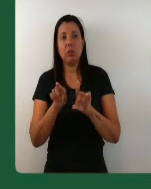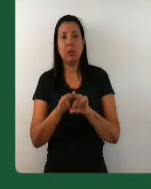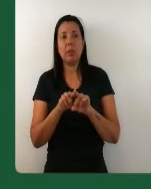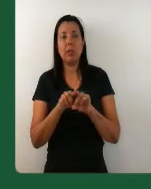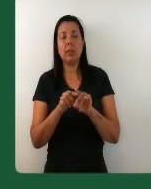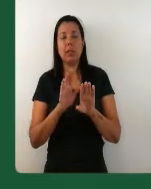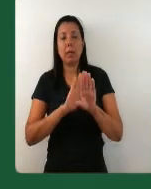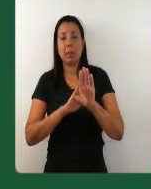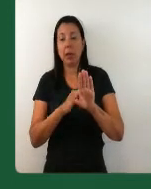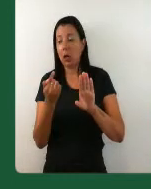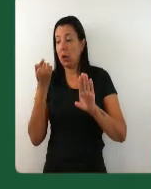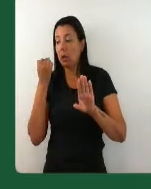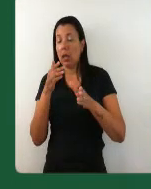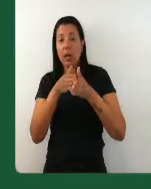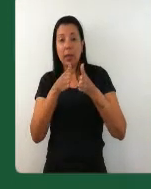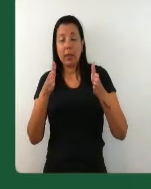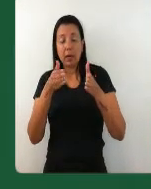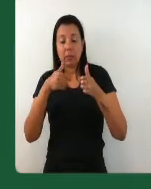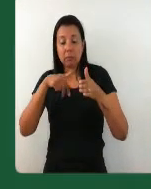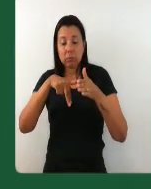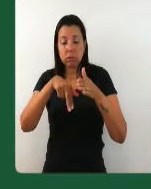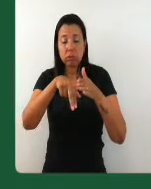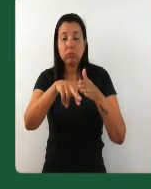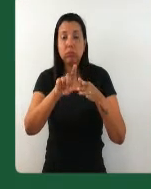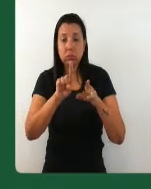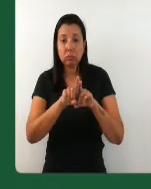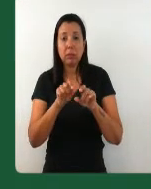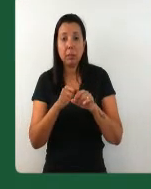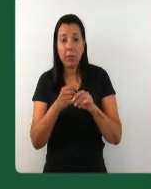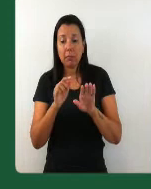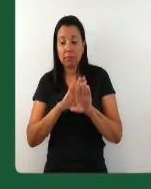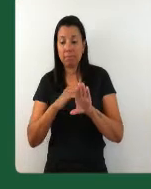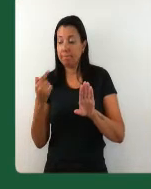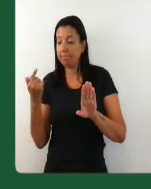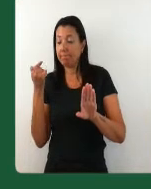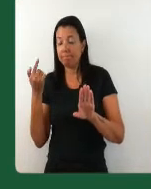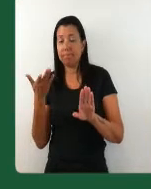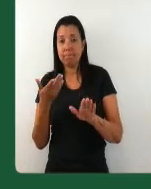ao fundo, a entrada da recepção do Hospital Subrapar está ao fundo.